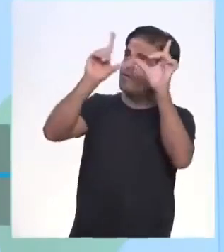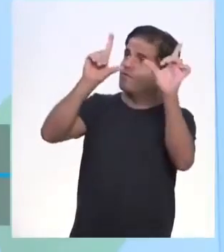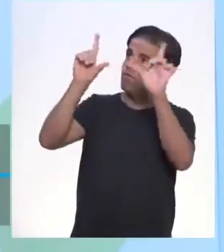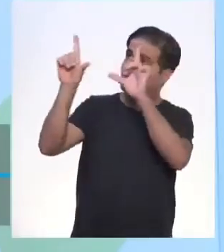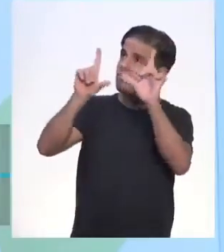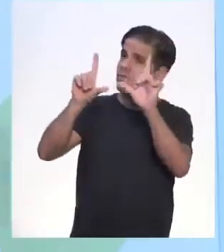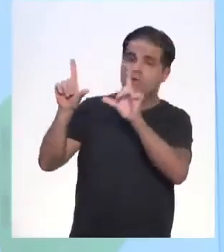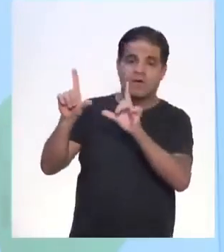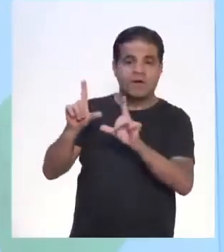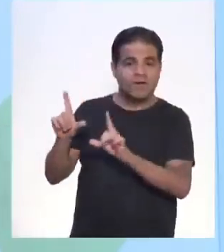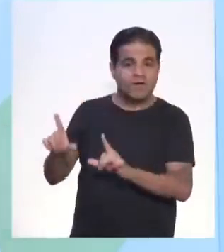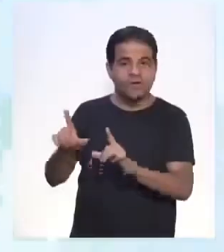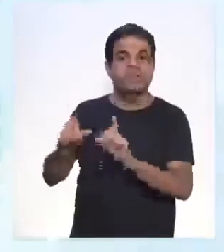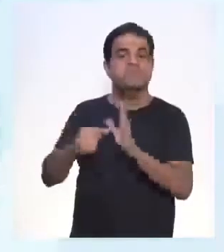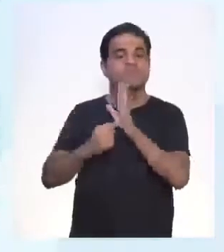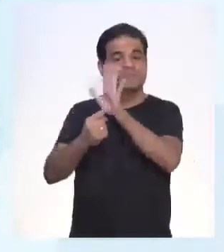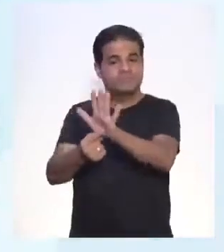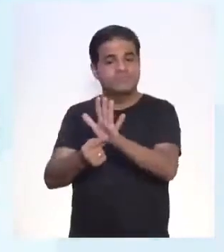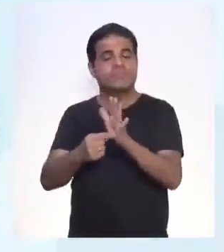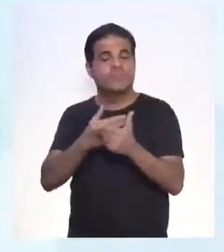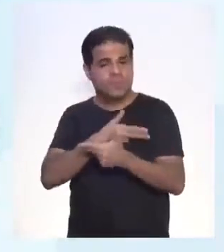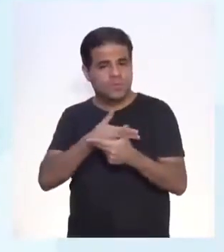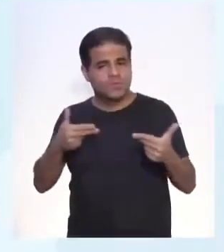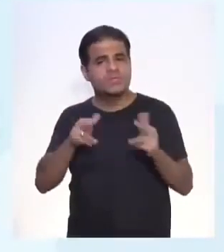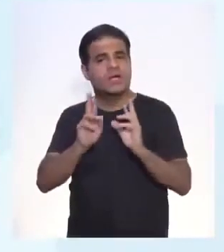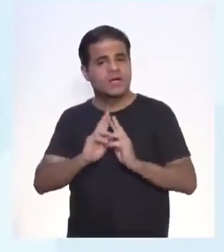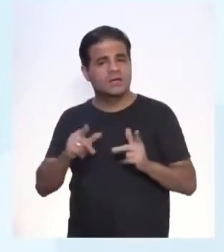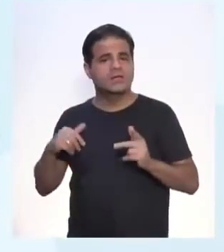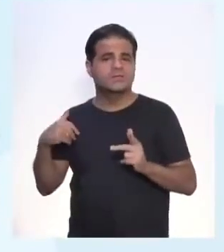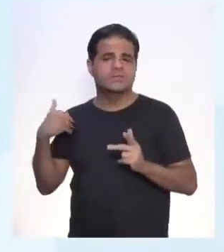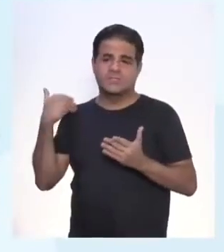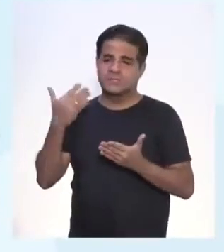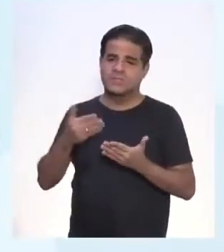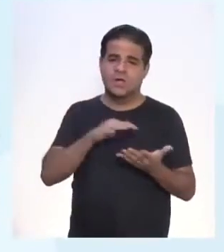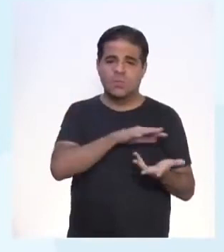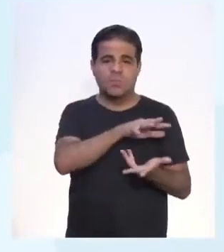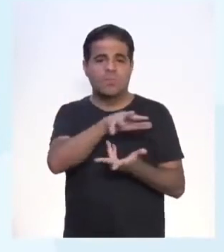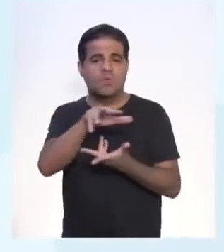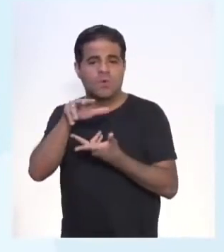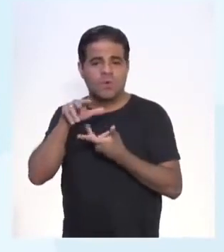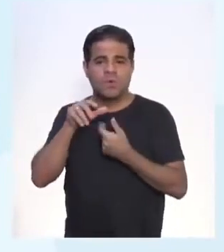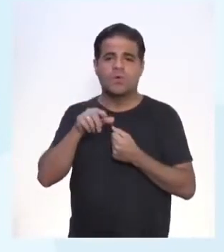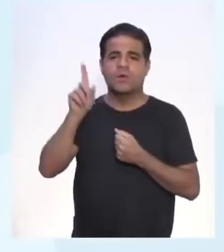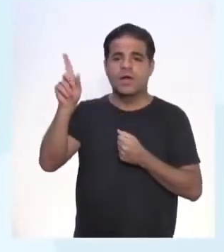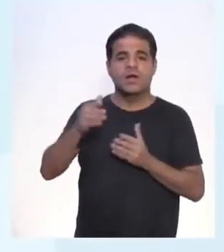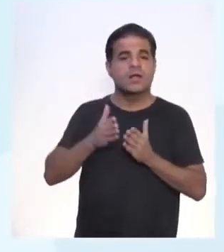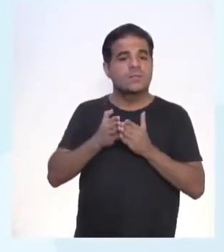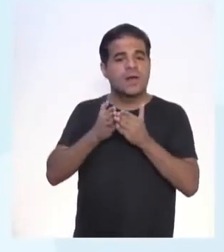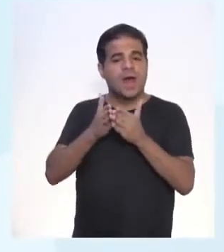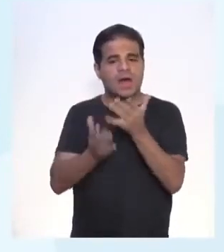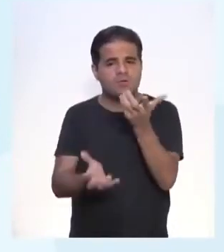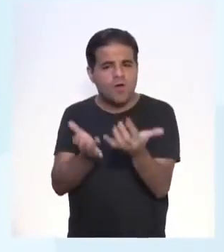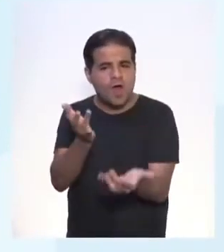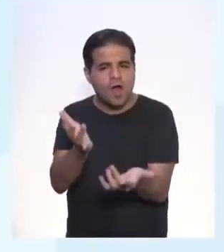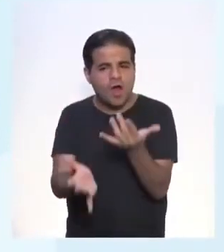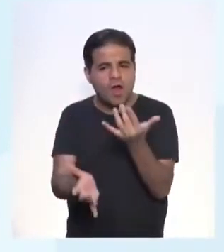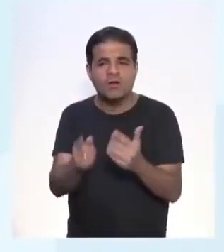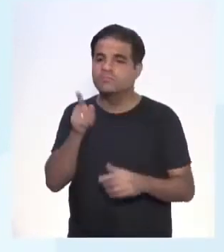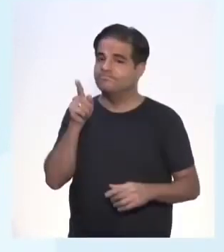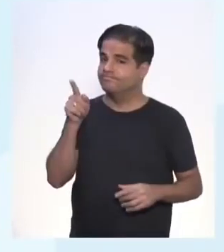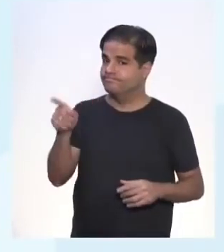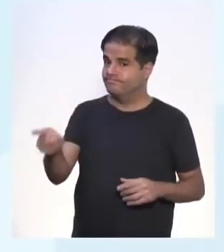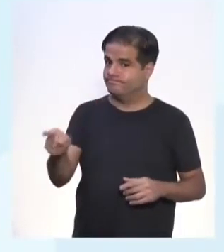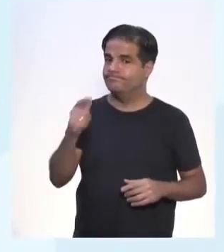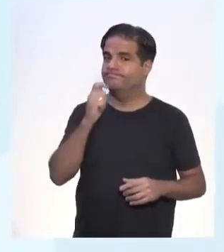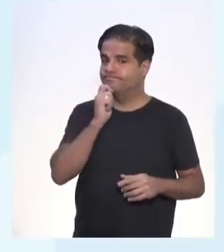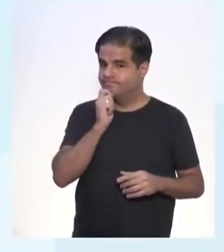poder representar, né, alguns rituais que são diferentes ao redor do mundo. Então, por exemplo, aquele barquinho ali pegando fogo, aquilo